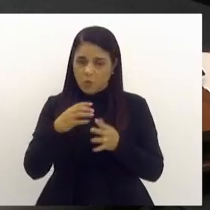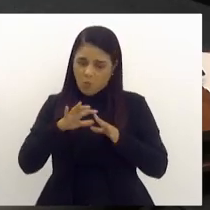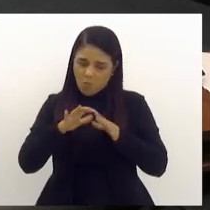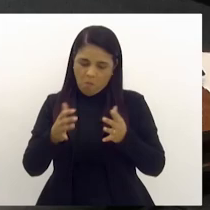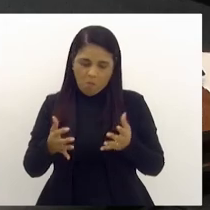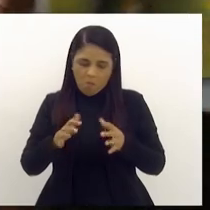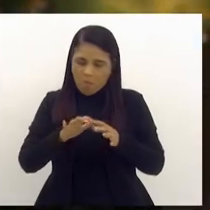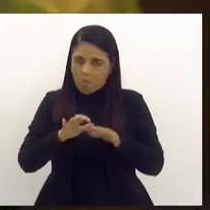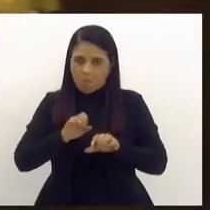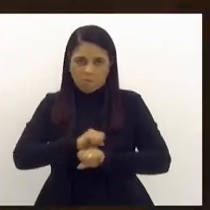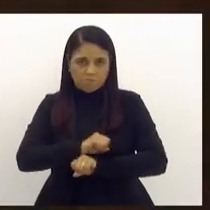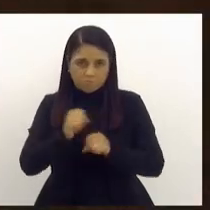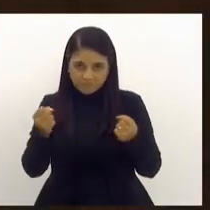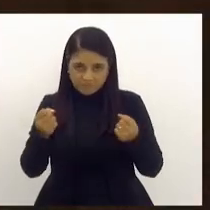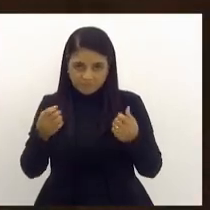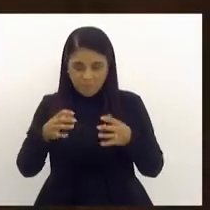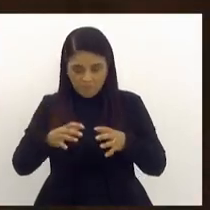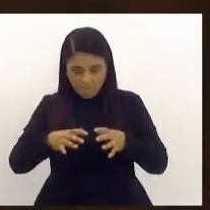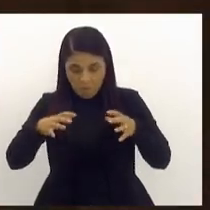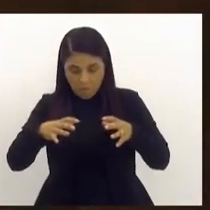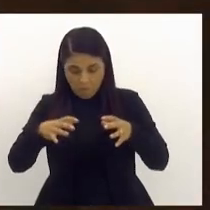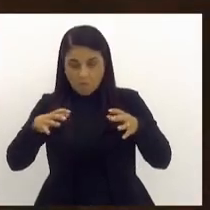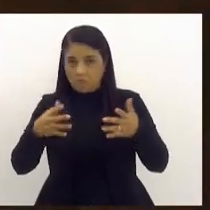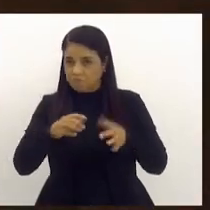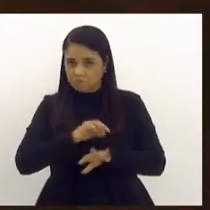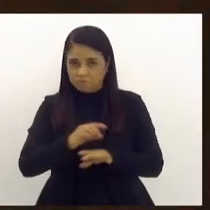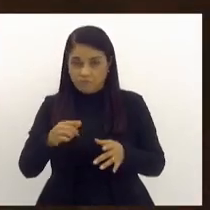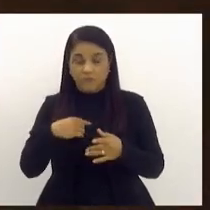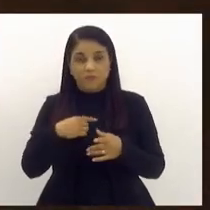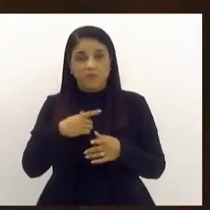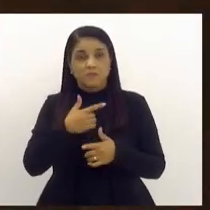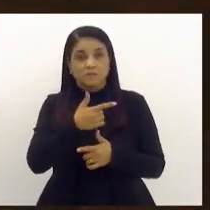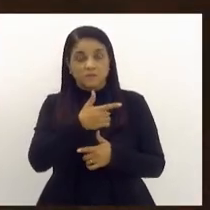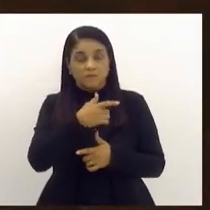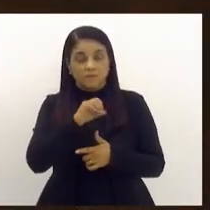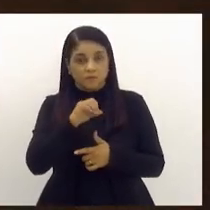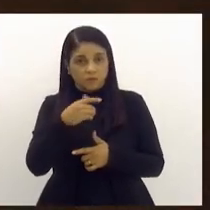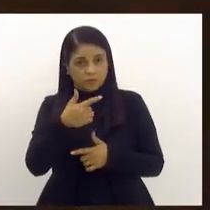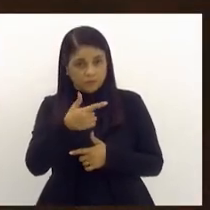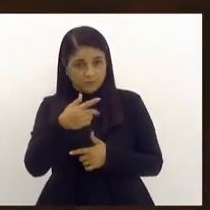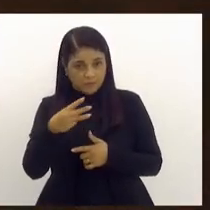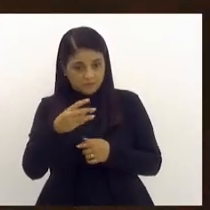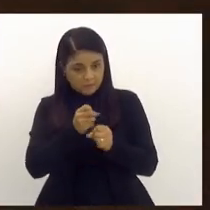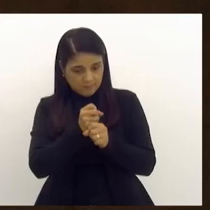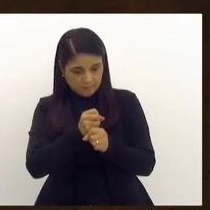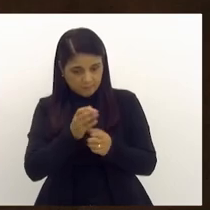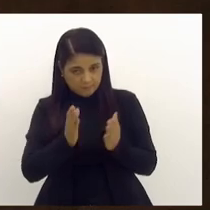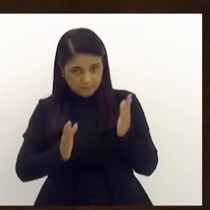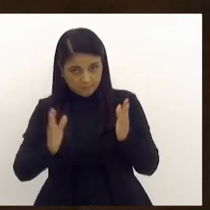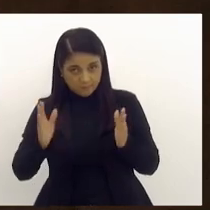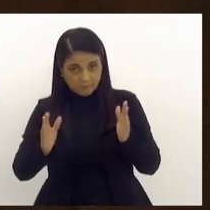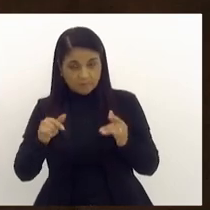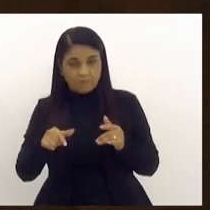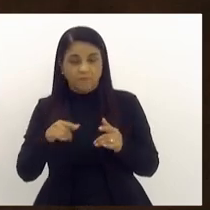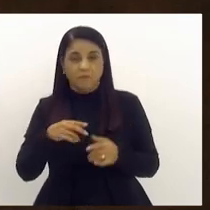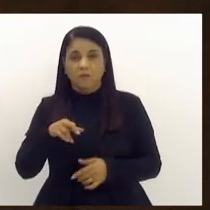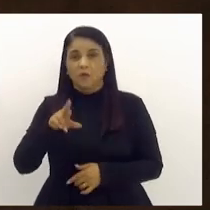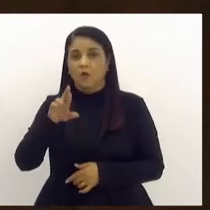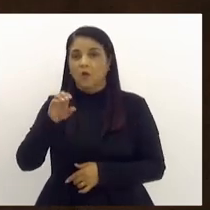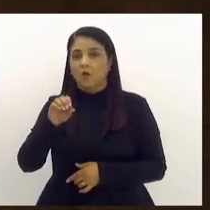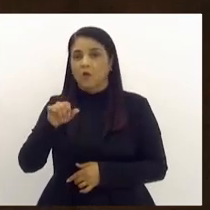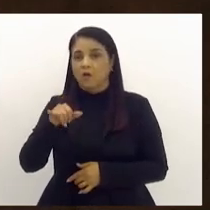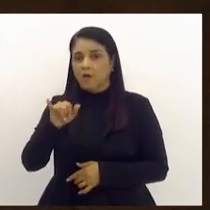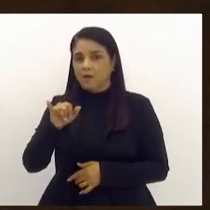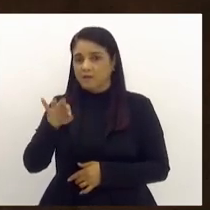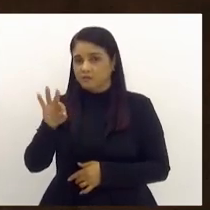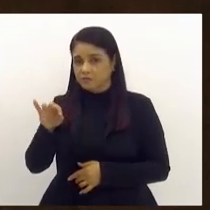cristal, mas verifico que neste ano de 23, o royalties participação